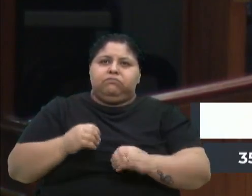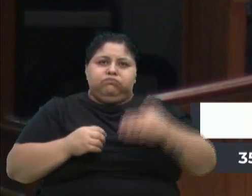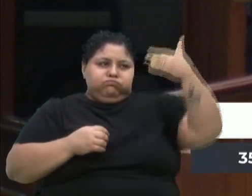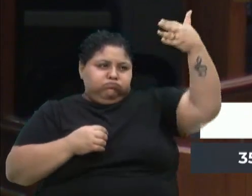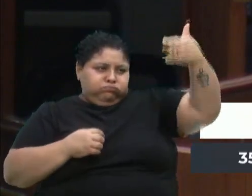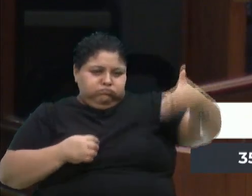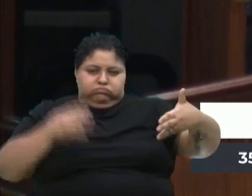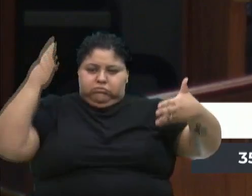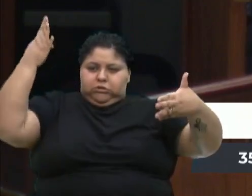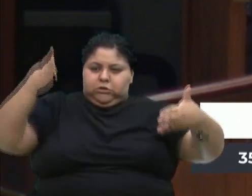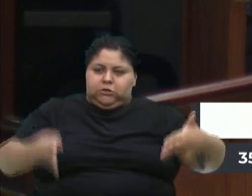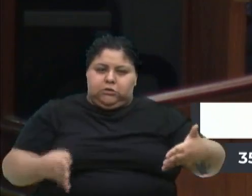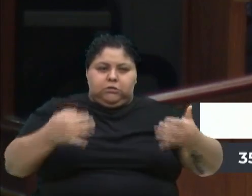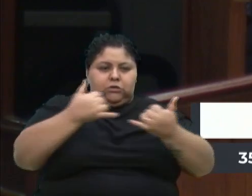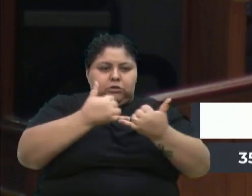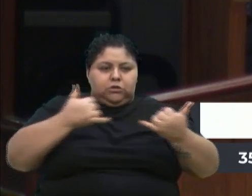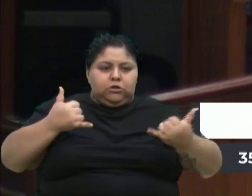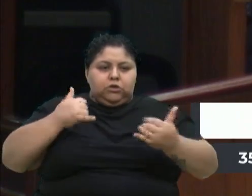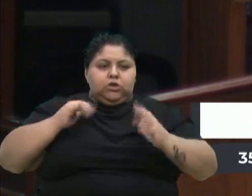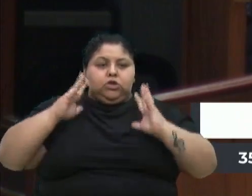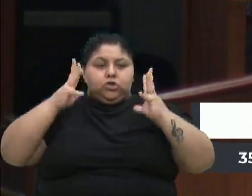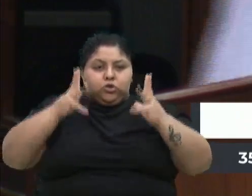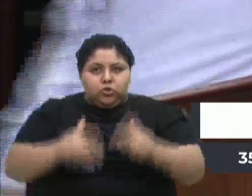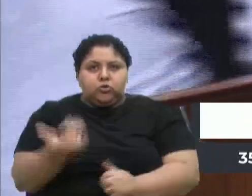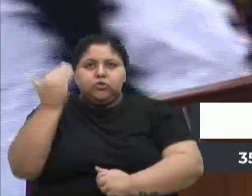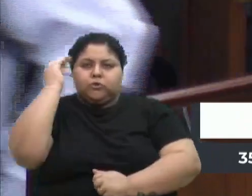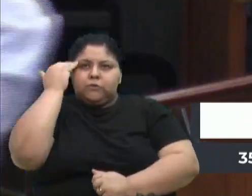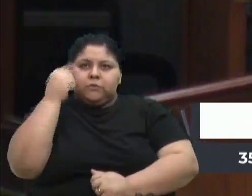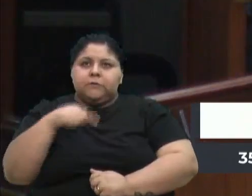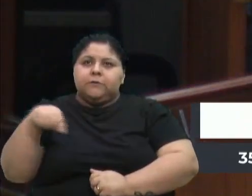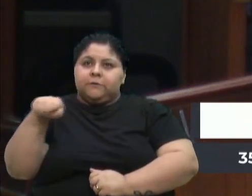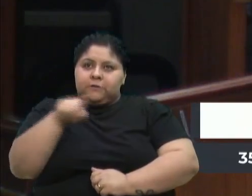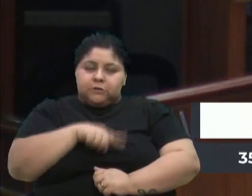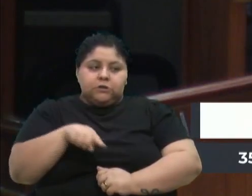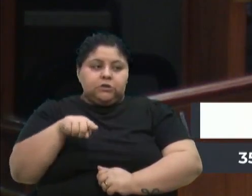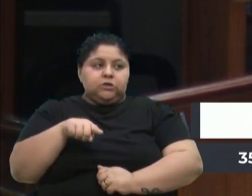eletrônico, tudo ajuda, tudo isso eu compreendo. Mas, gente,